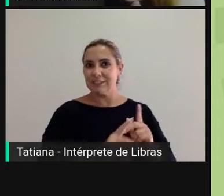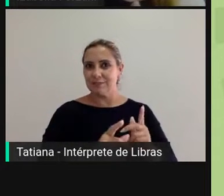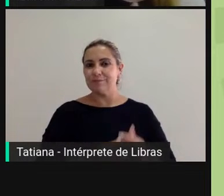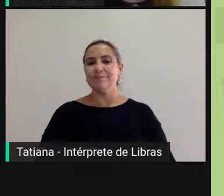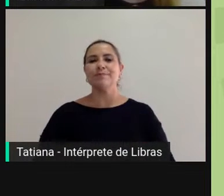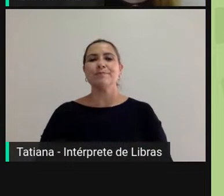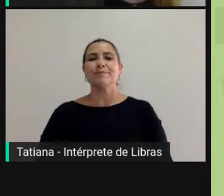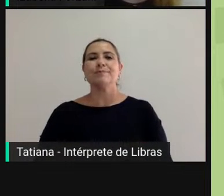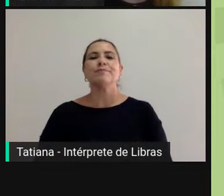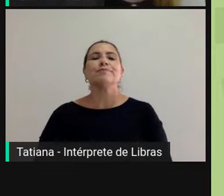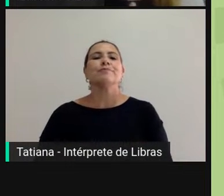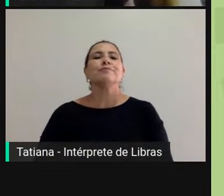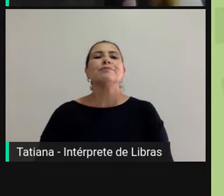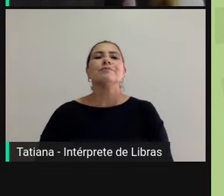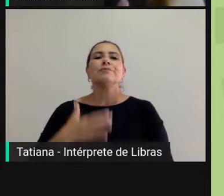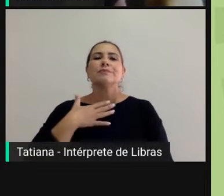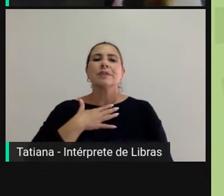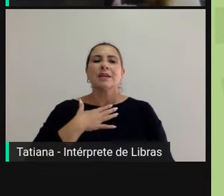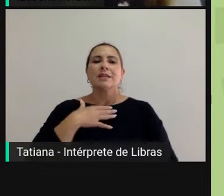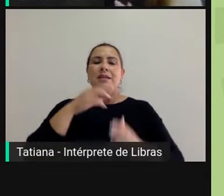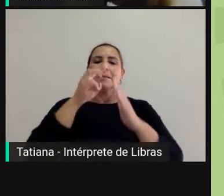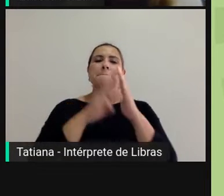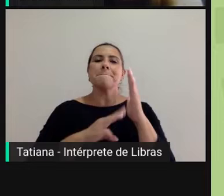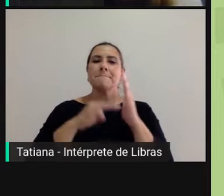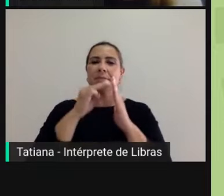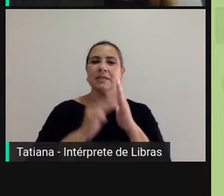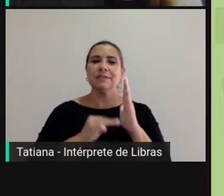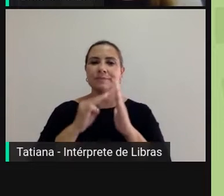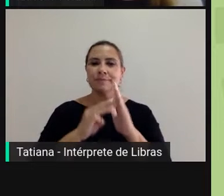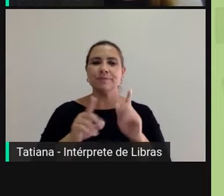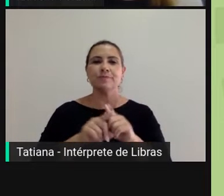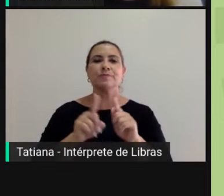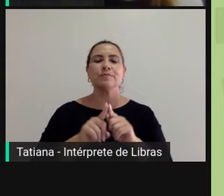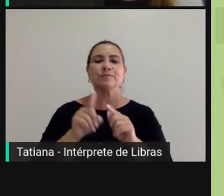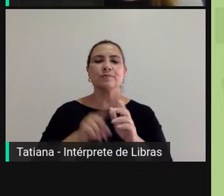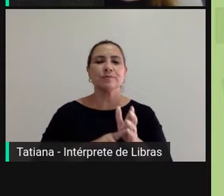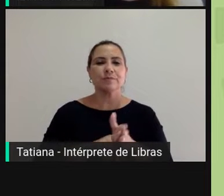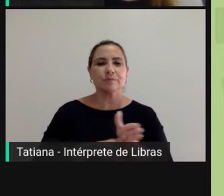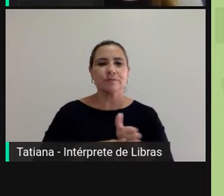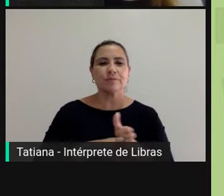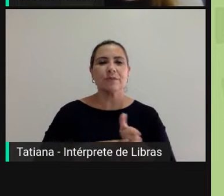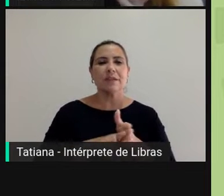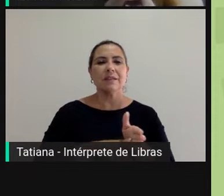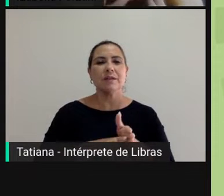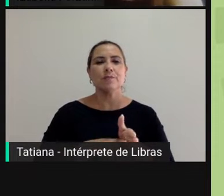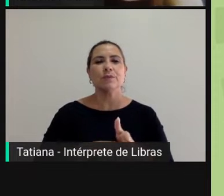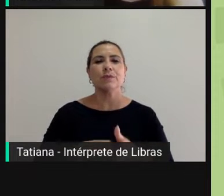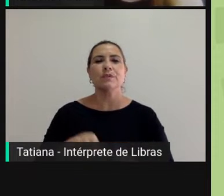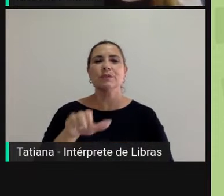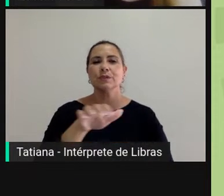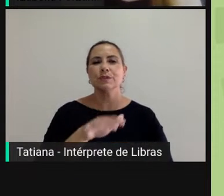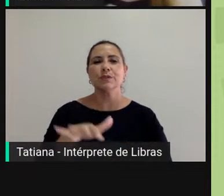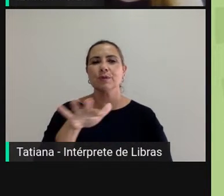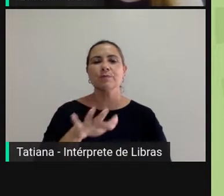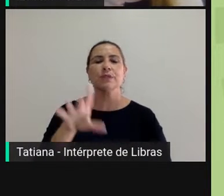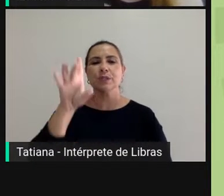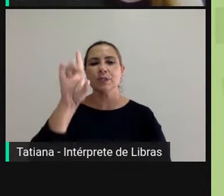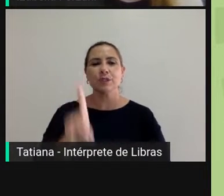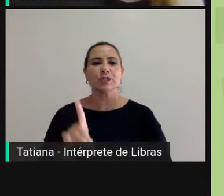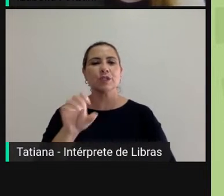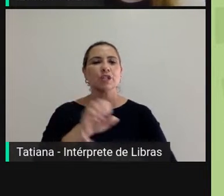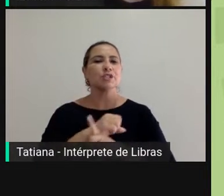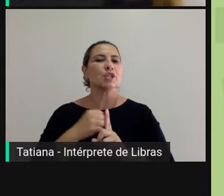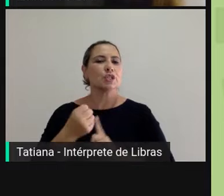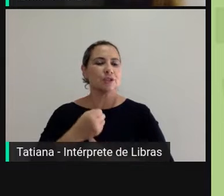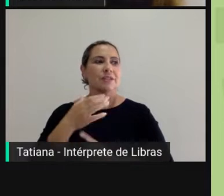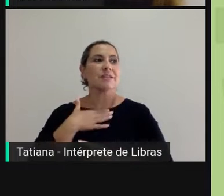A metodologia da minha pesquisa foi o levantamento de dados de rede social. Nessa